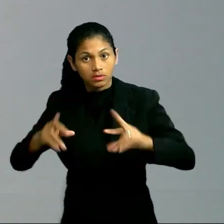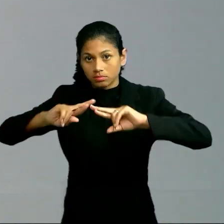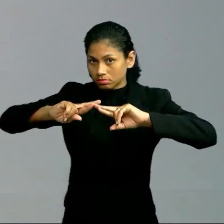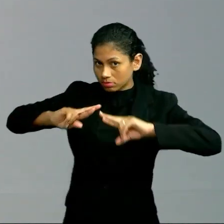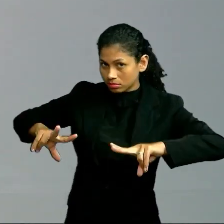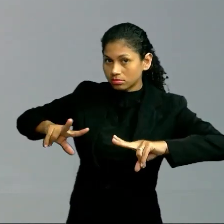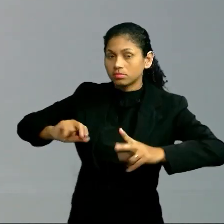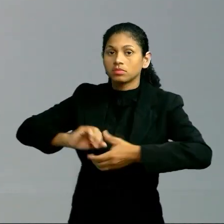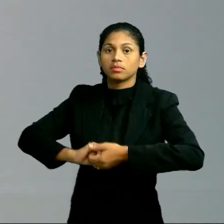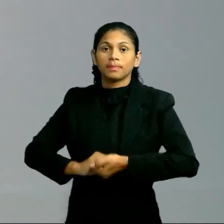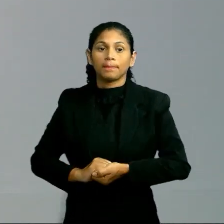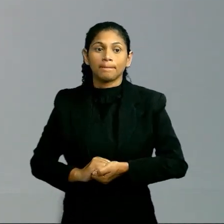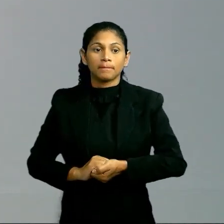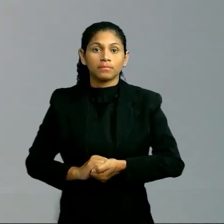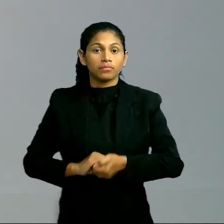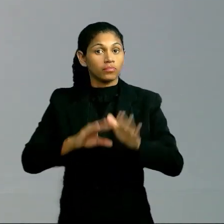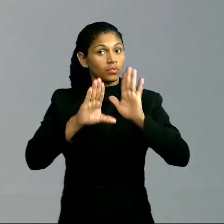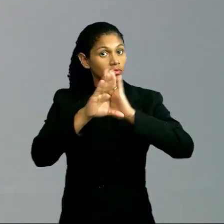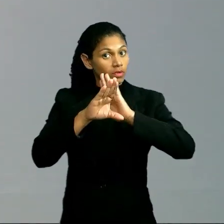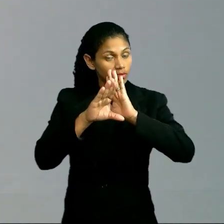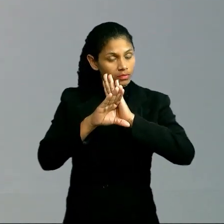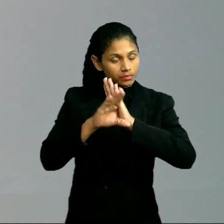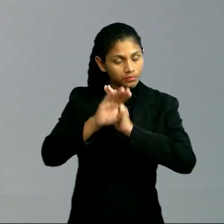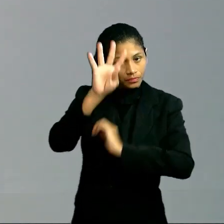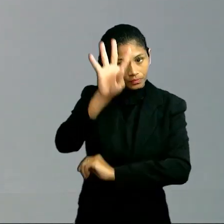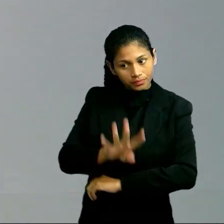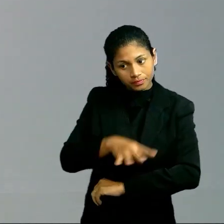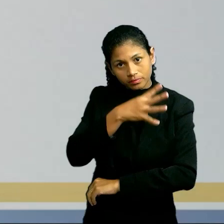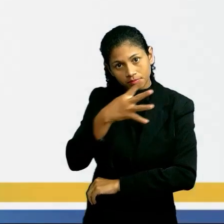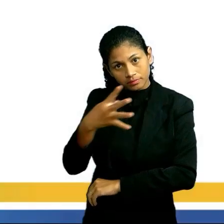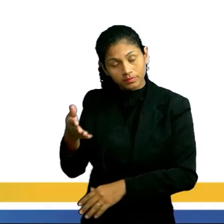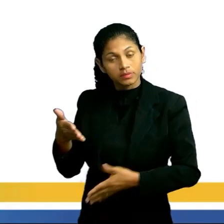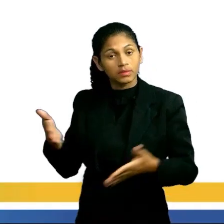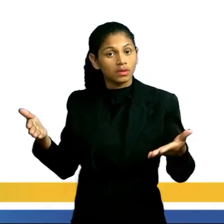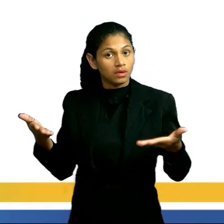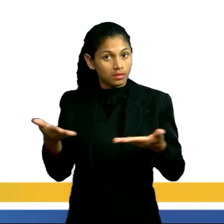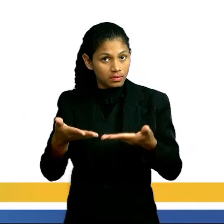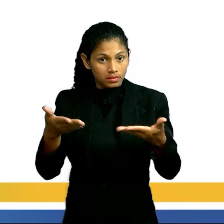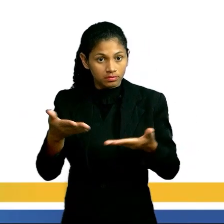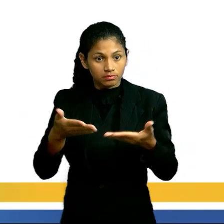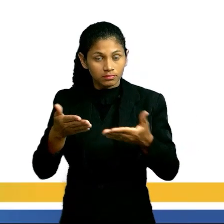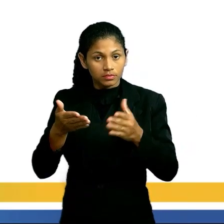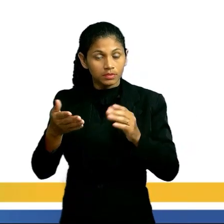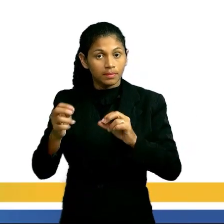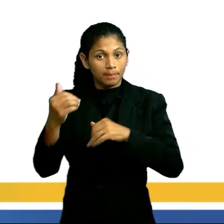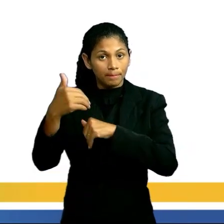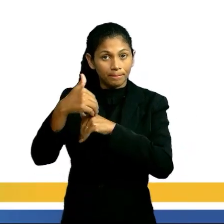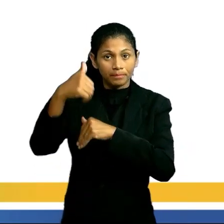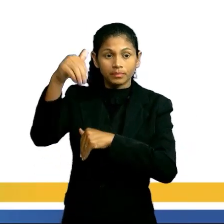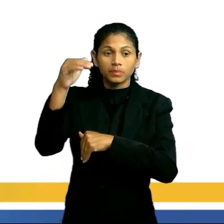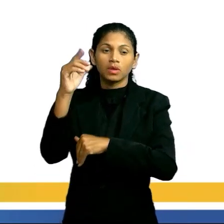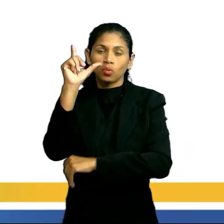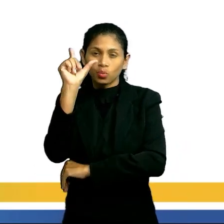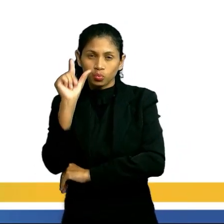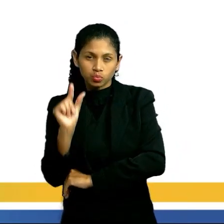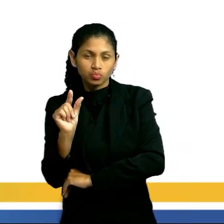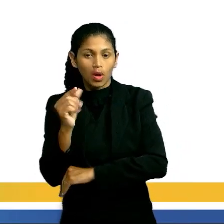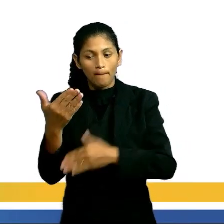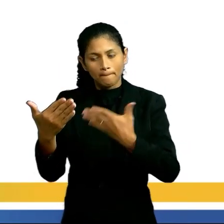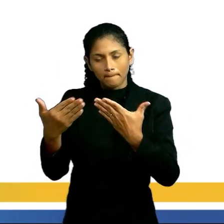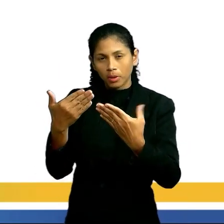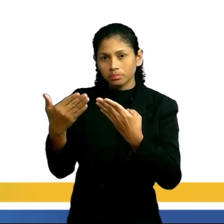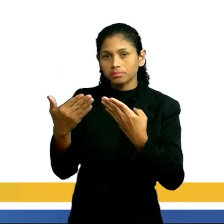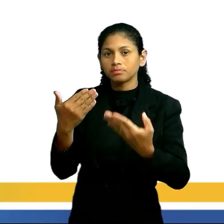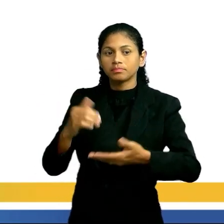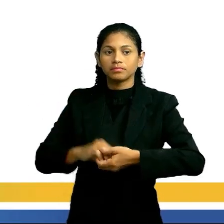Revisamos então os conceitos, vamos para mais um pouquinho de